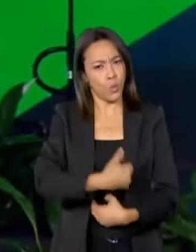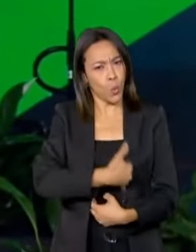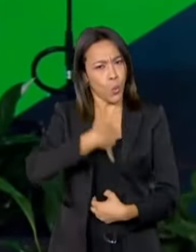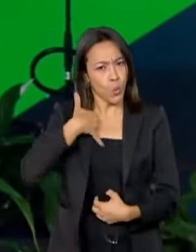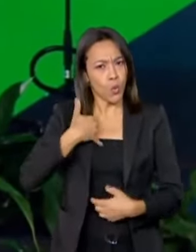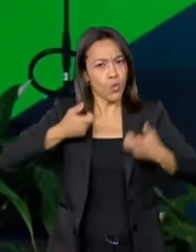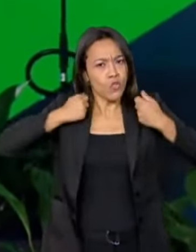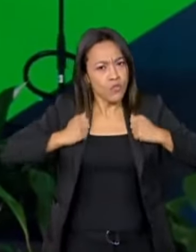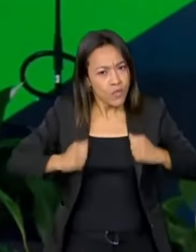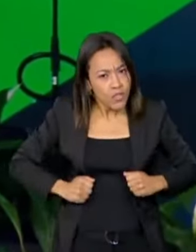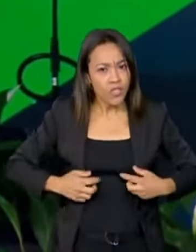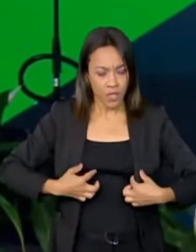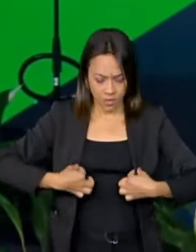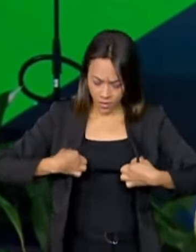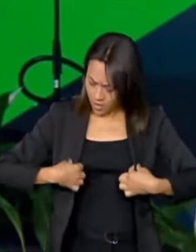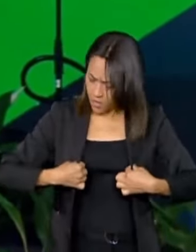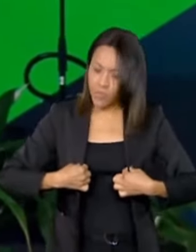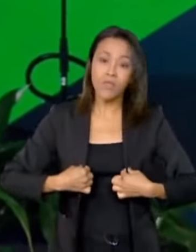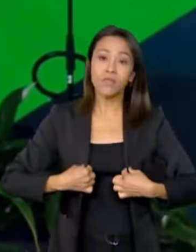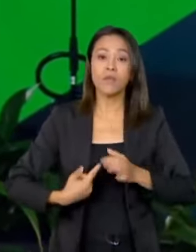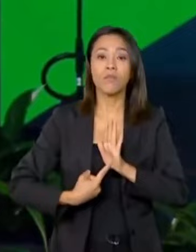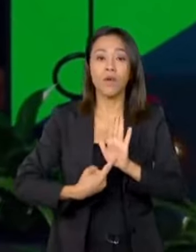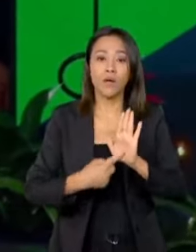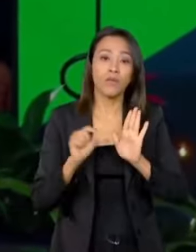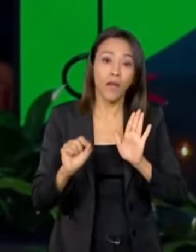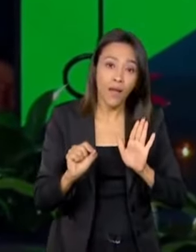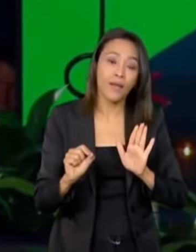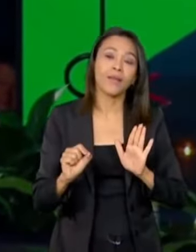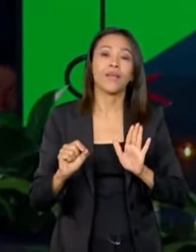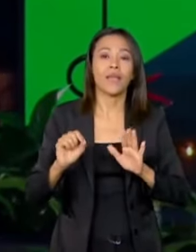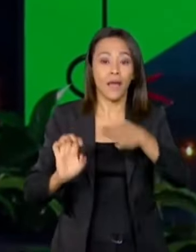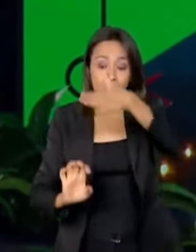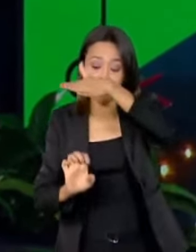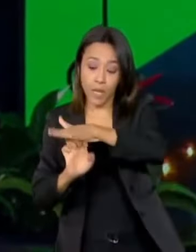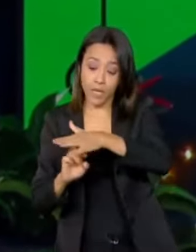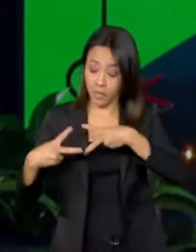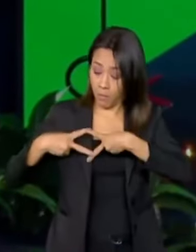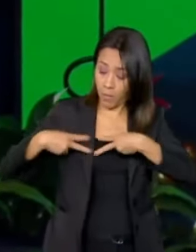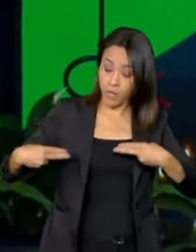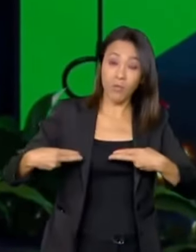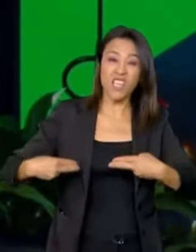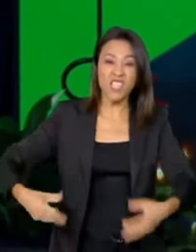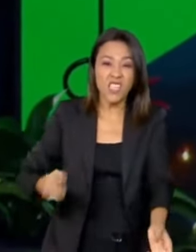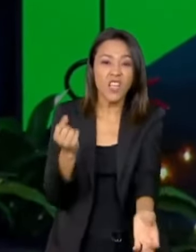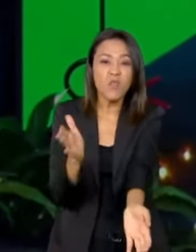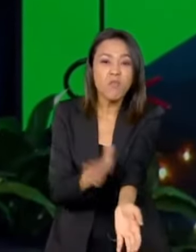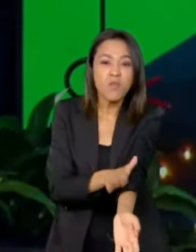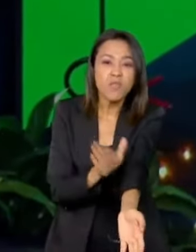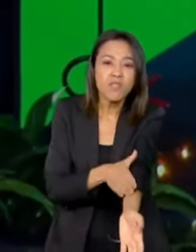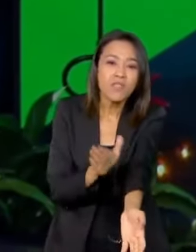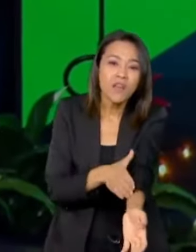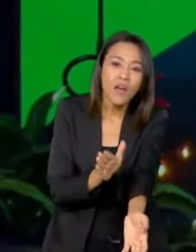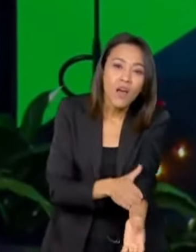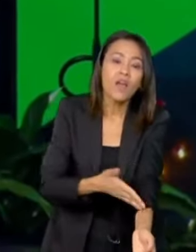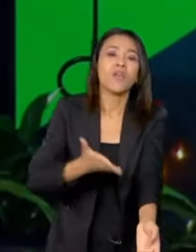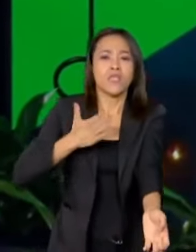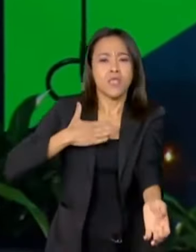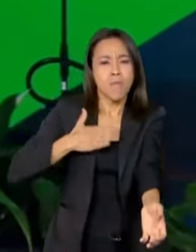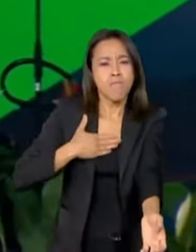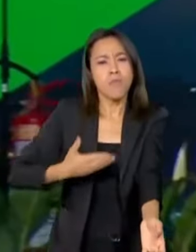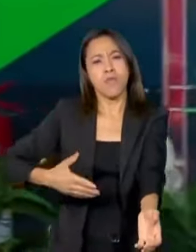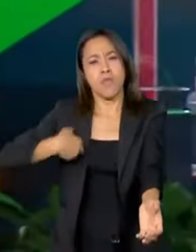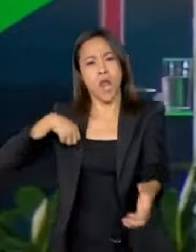aqui, é porque é o seguinte, a Petrobras, ela está no meu sangue, ela está na minha formação